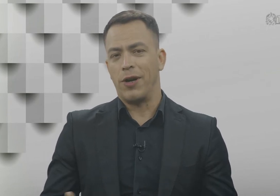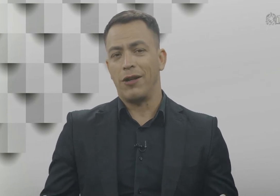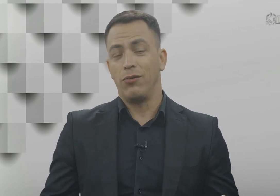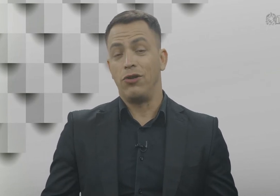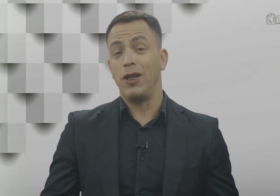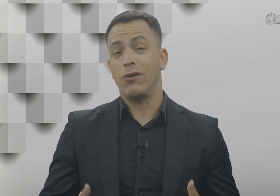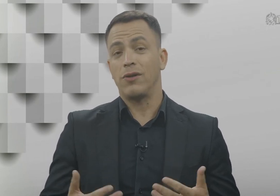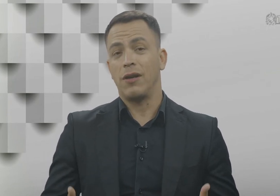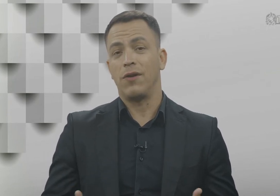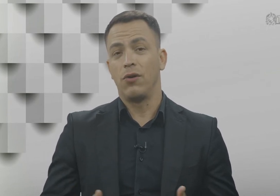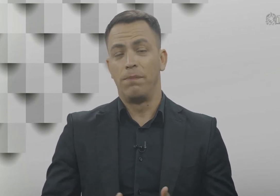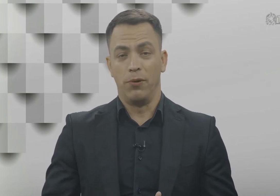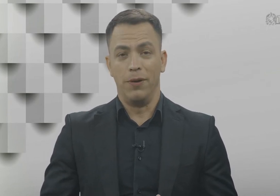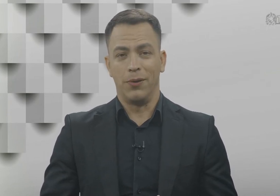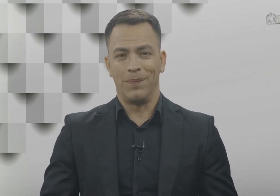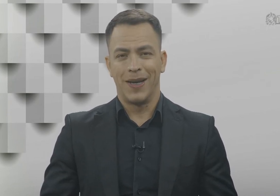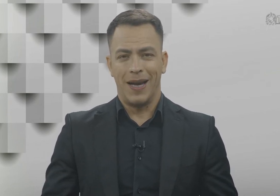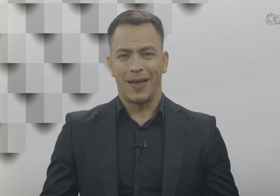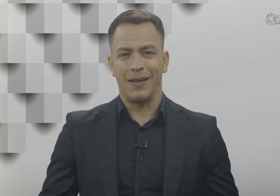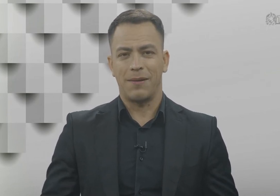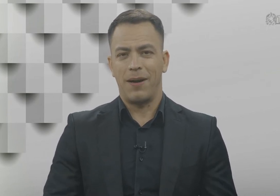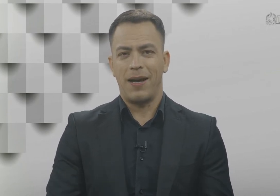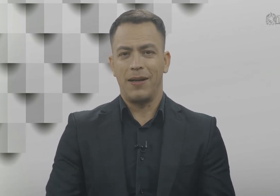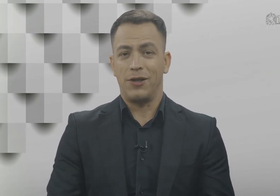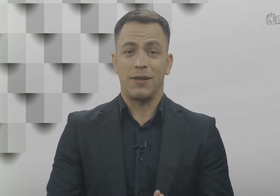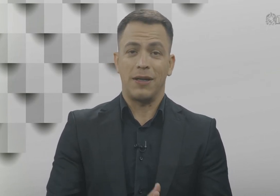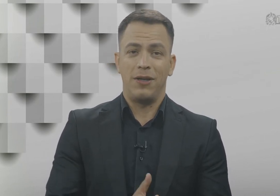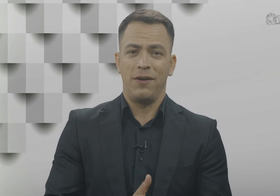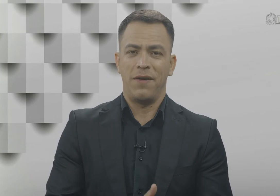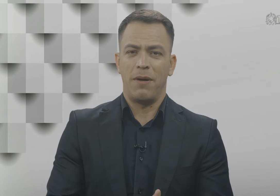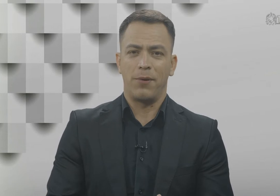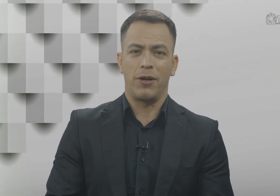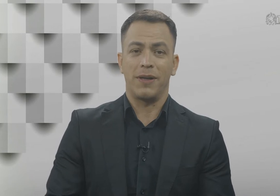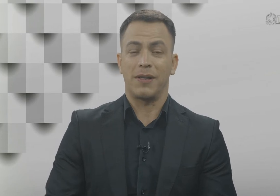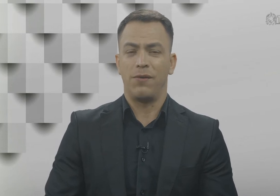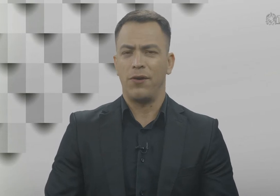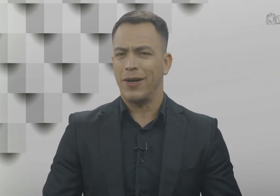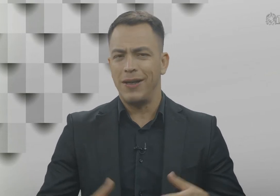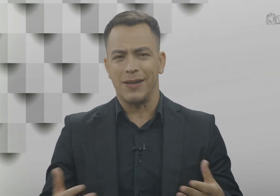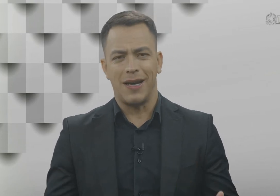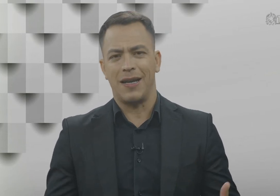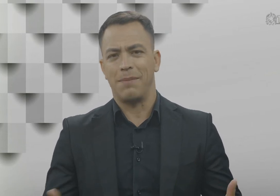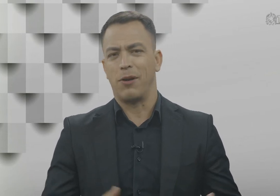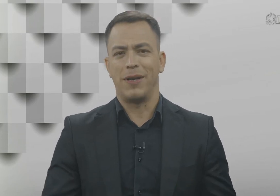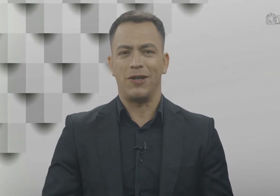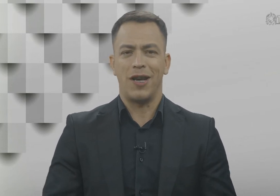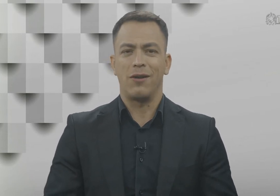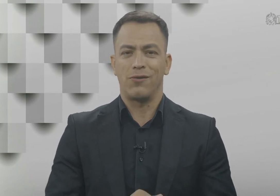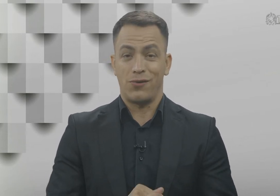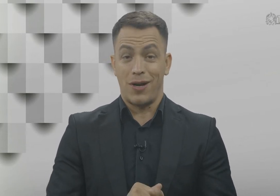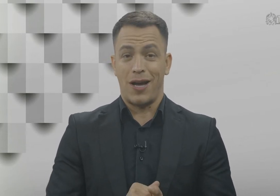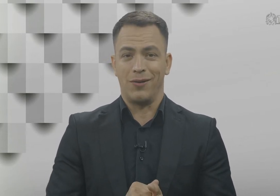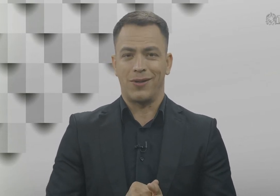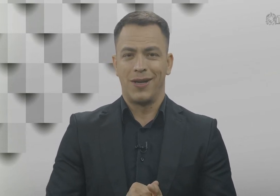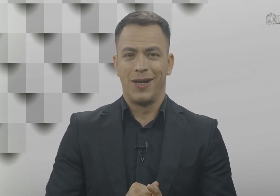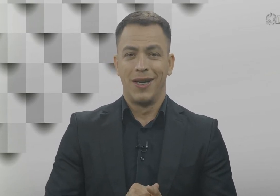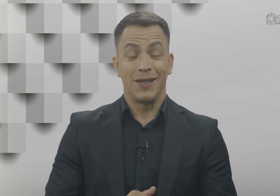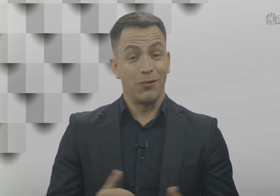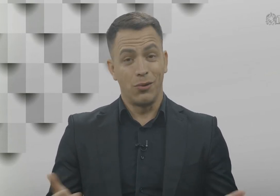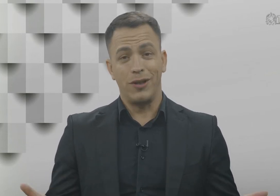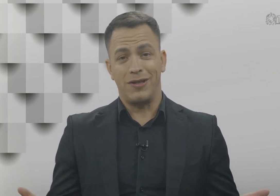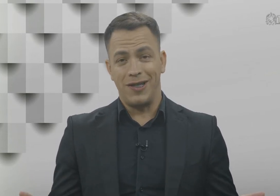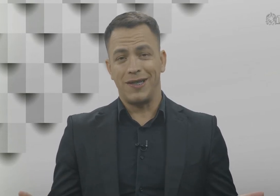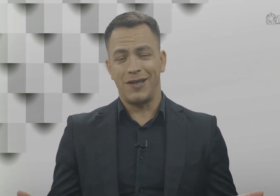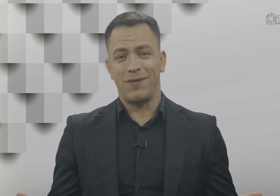é comemorado o Dia do Servidor Público. Aqui na Assembleia Legislativa, uma programação foi organizada para homenagear os funcionários.